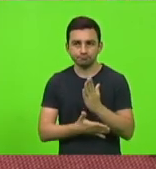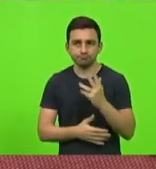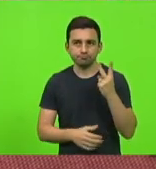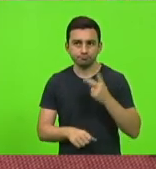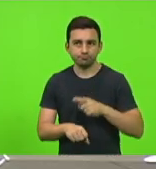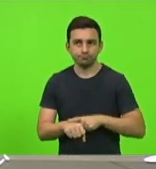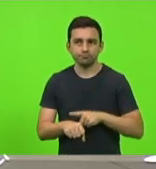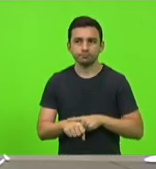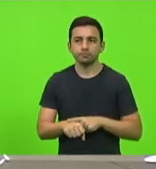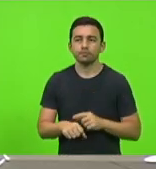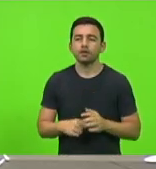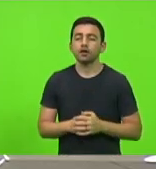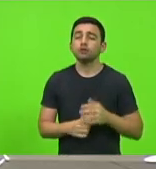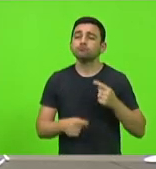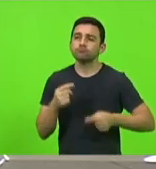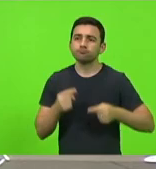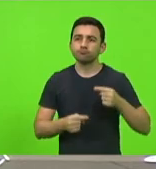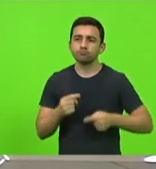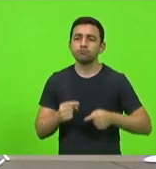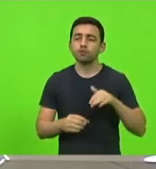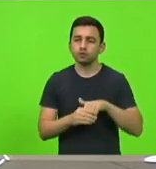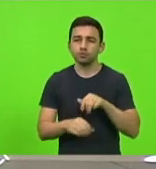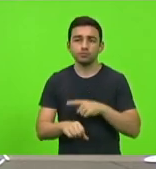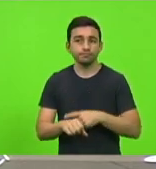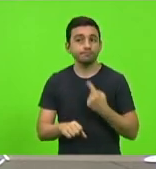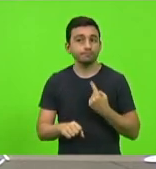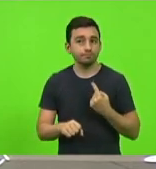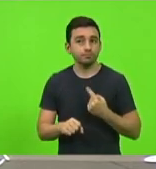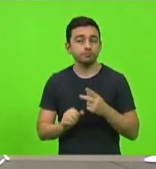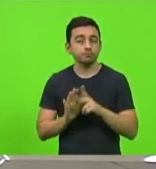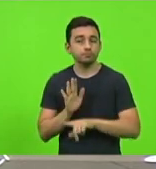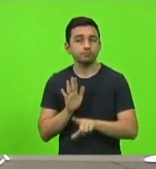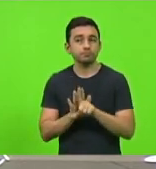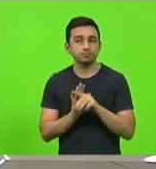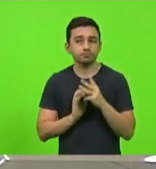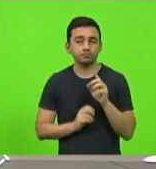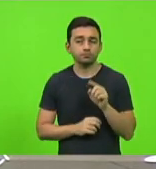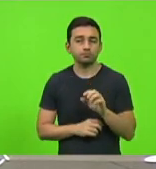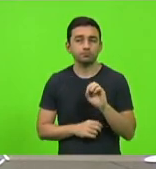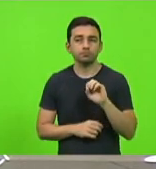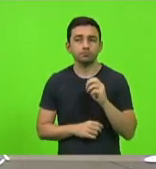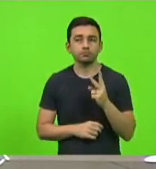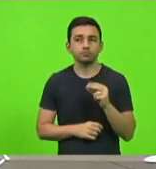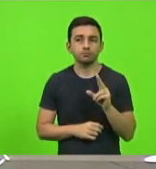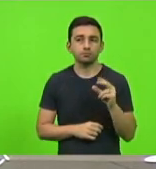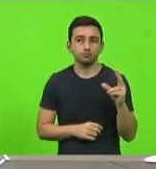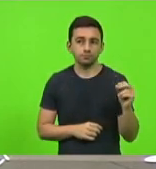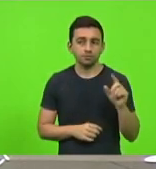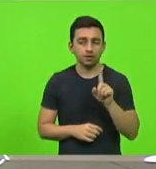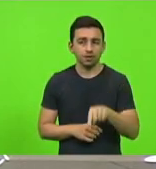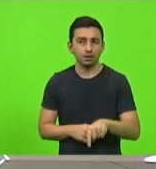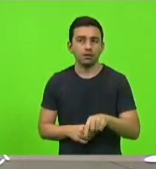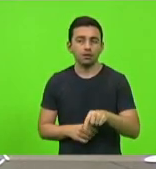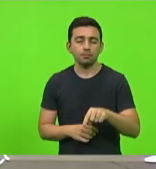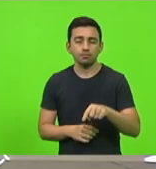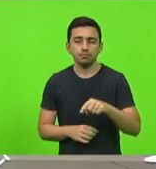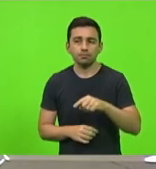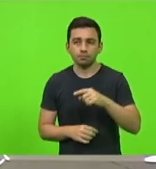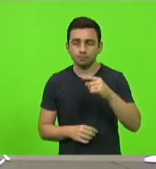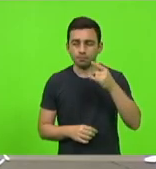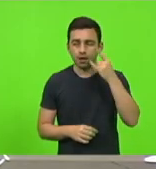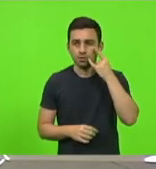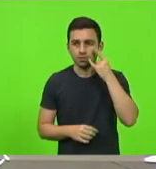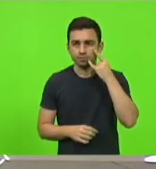turno. Discussão e votação em primeiro turno do projeto de lei complementar 3.0/2020, autor deputado Mauro de Nadal. Altera